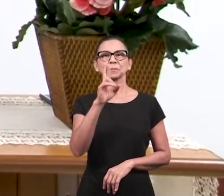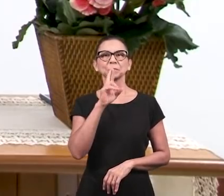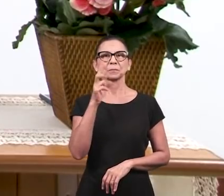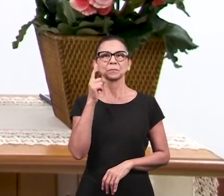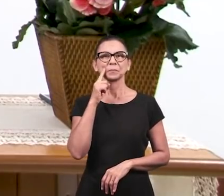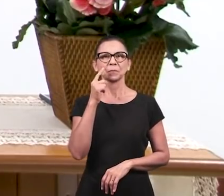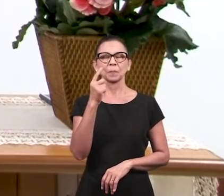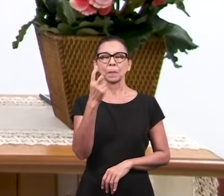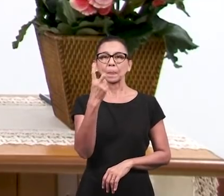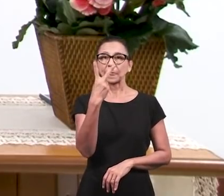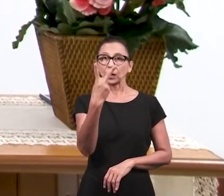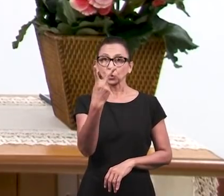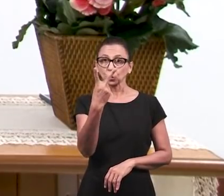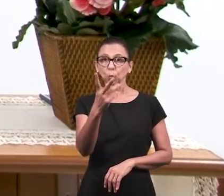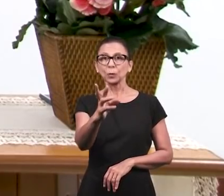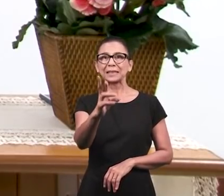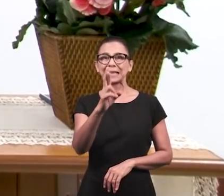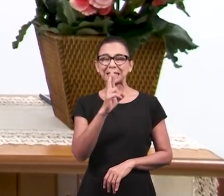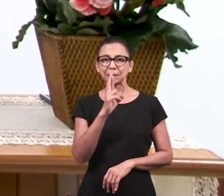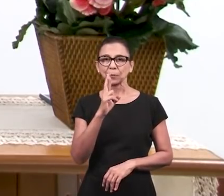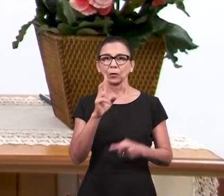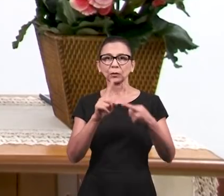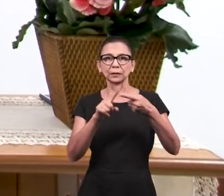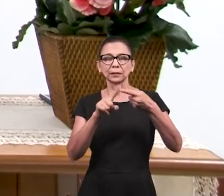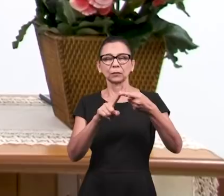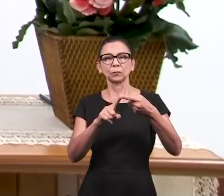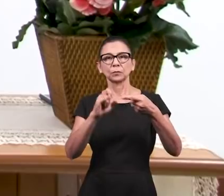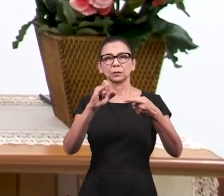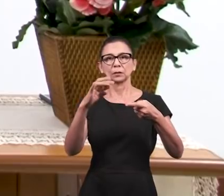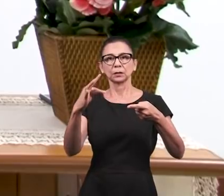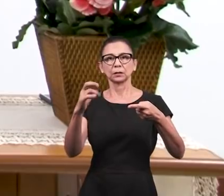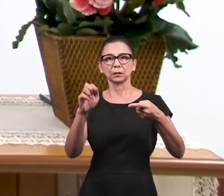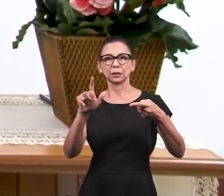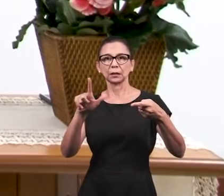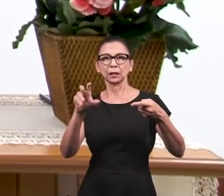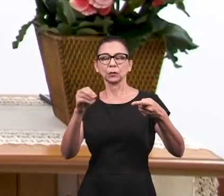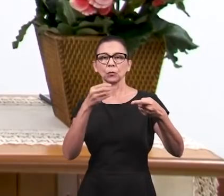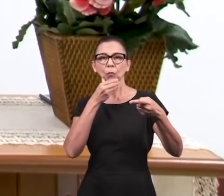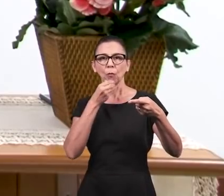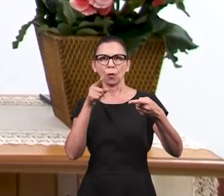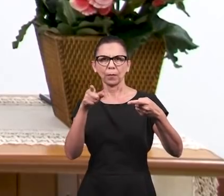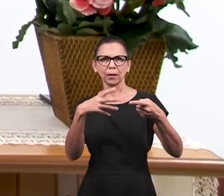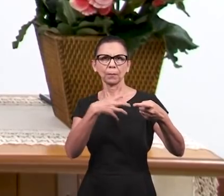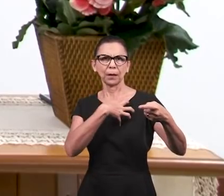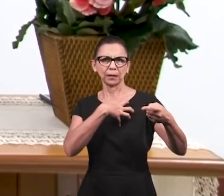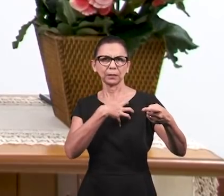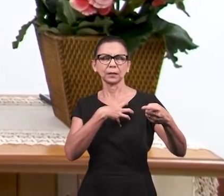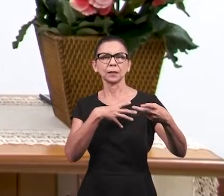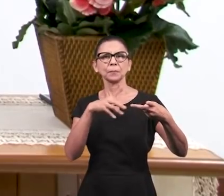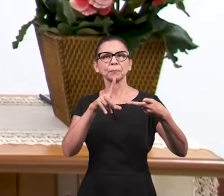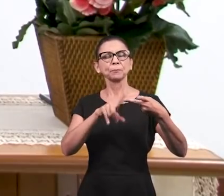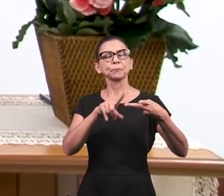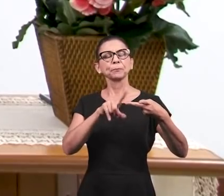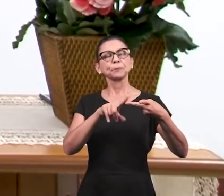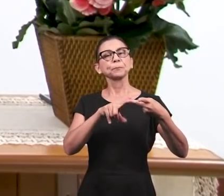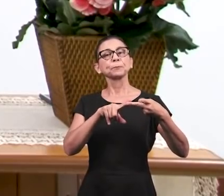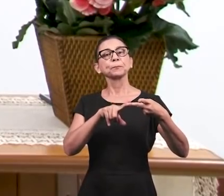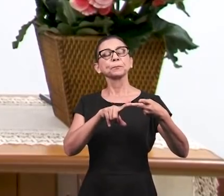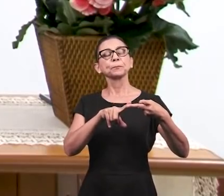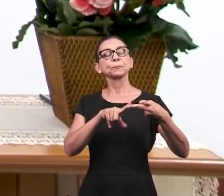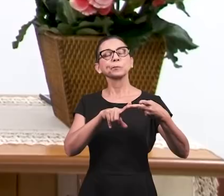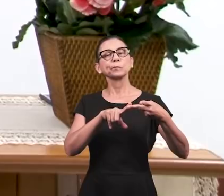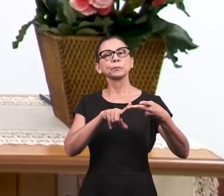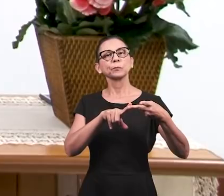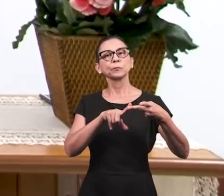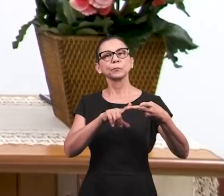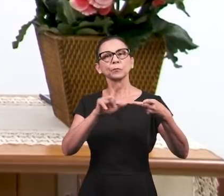esta pergunta, na verdade, são duas respostas. Uma é de Ítalo Faleiro, de Porto Seguro, Bahia. É um jovem. E a resposta